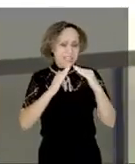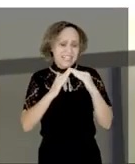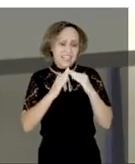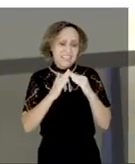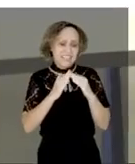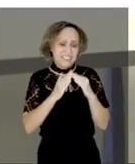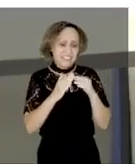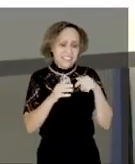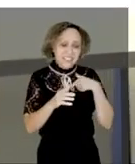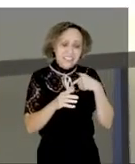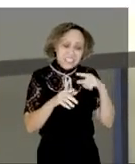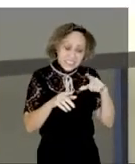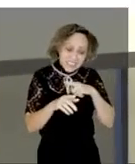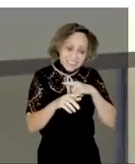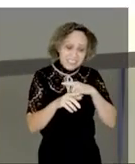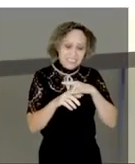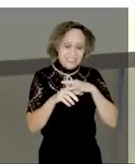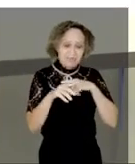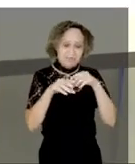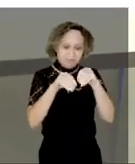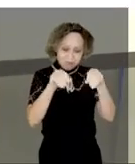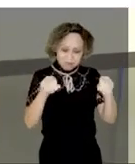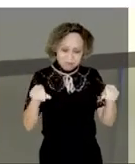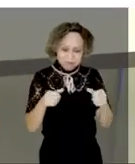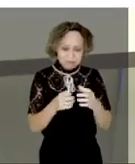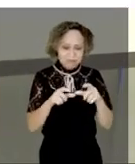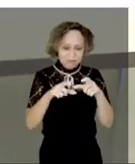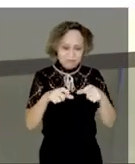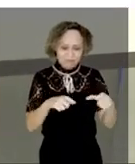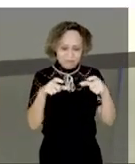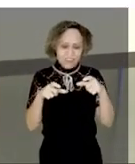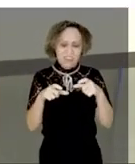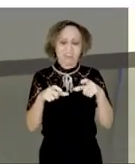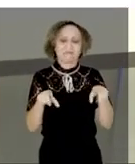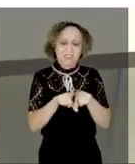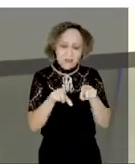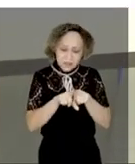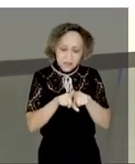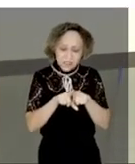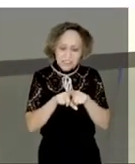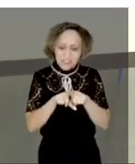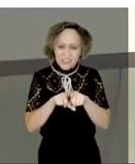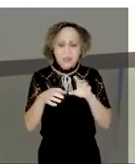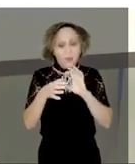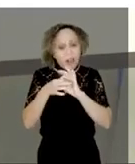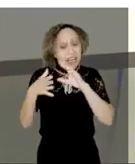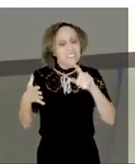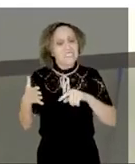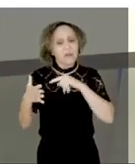Democracia é ter acesso à felicidade, é ser feliz.